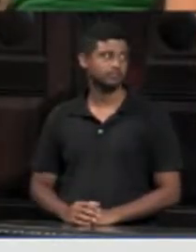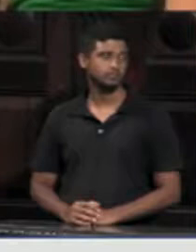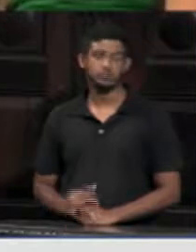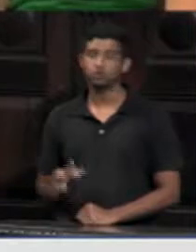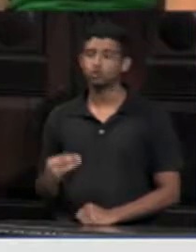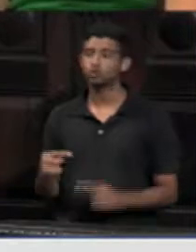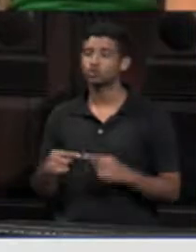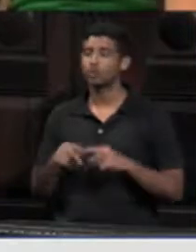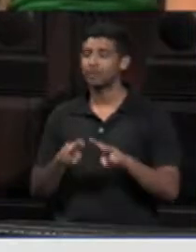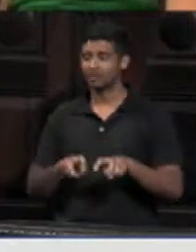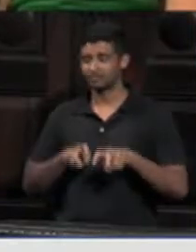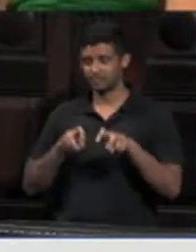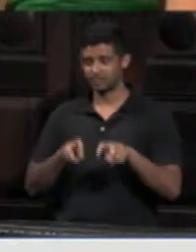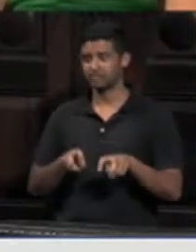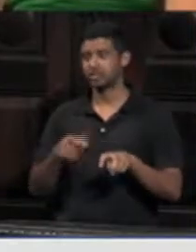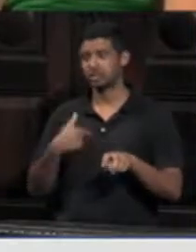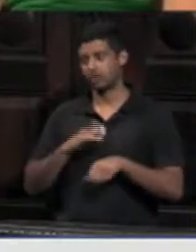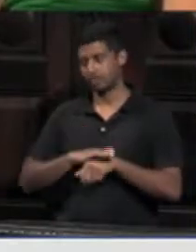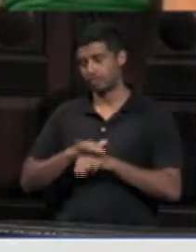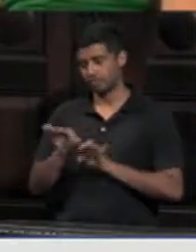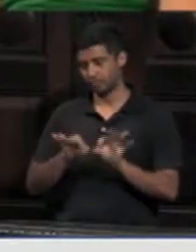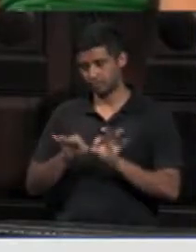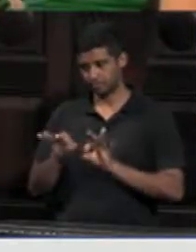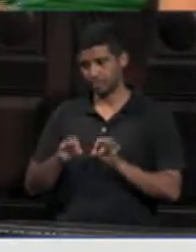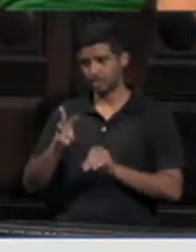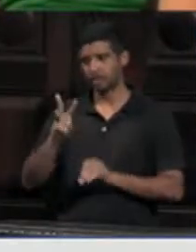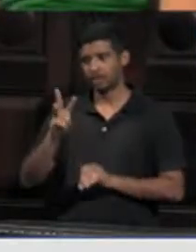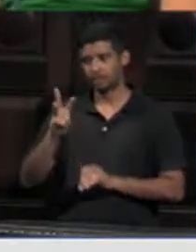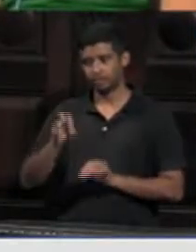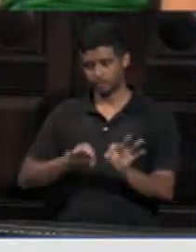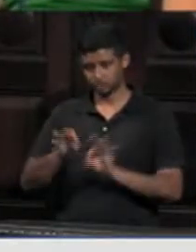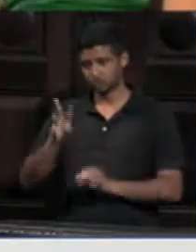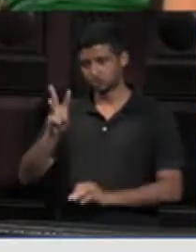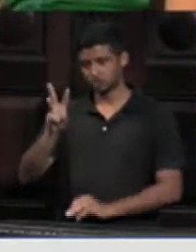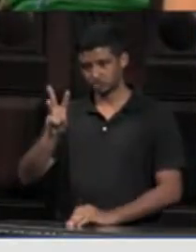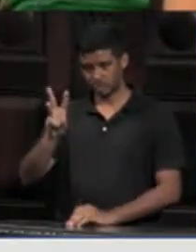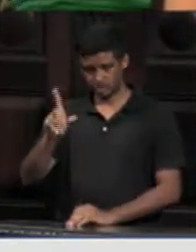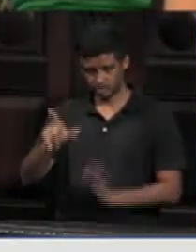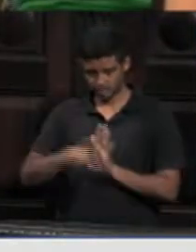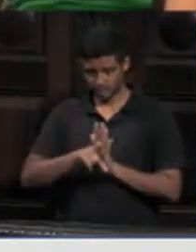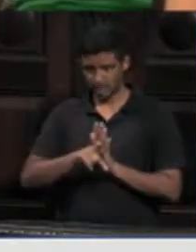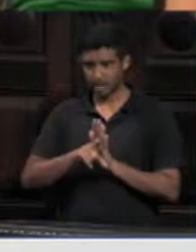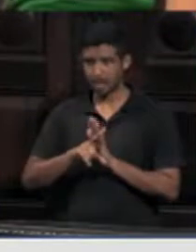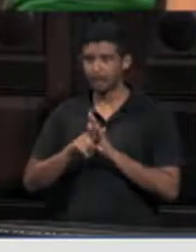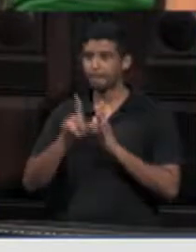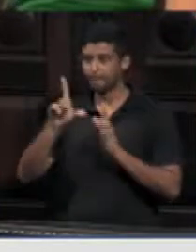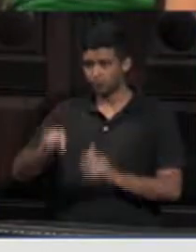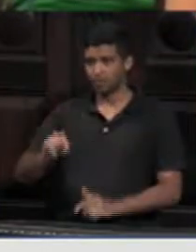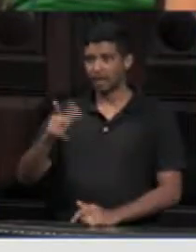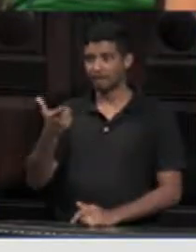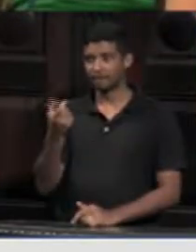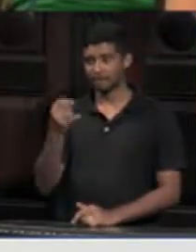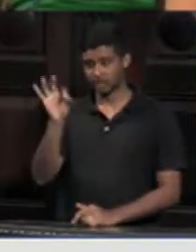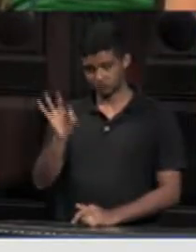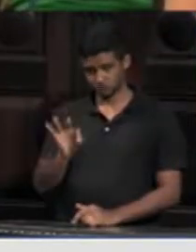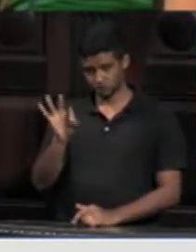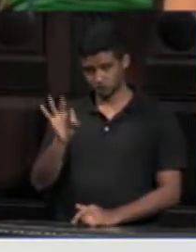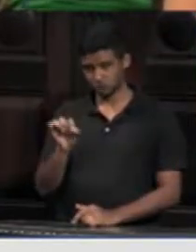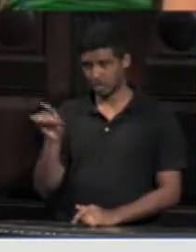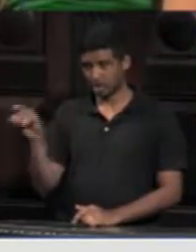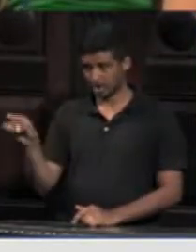Fazenda. Eu fiz um projeto de lei, reduzindo para 20%, tirando a burocracia da Fazenda e botando para a cultura a